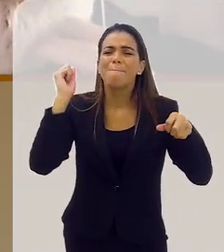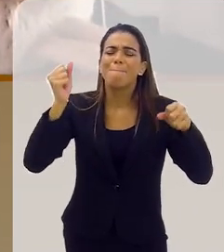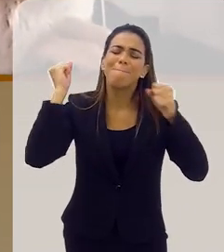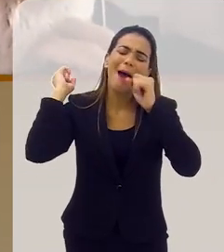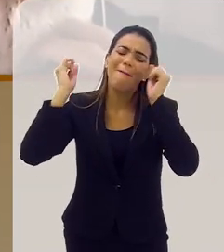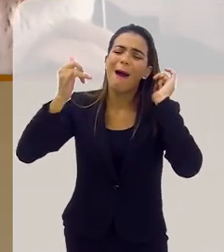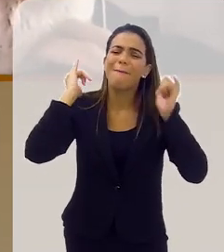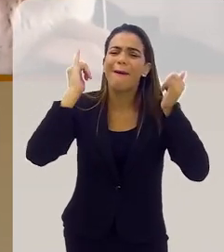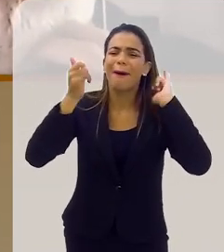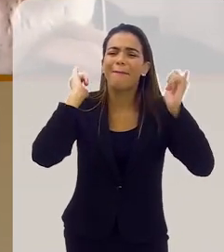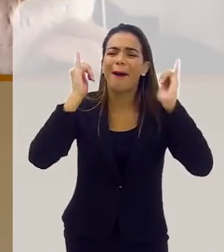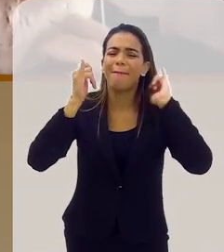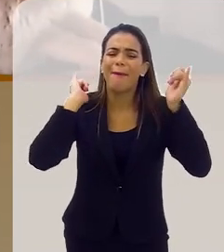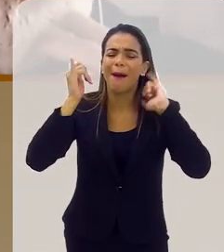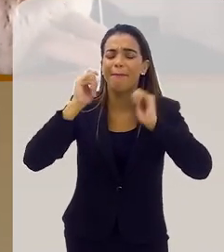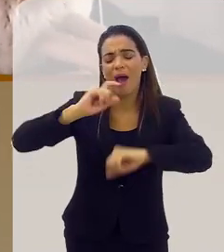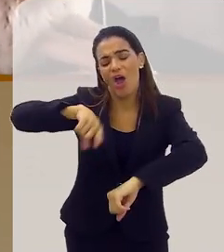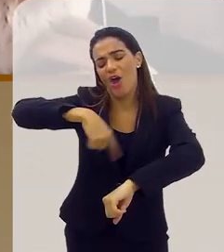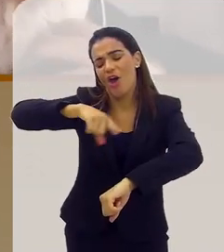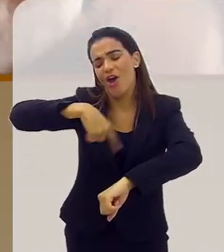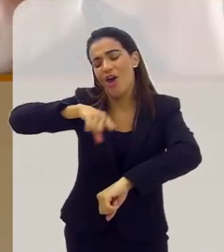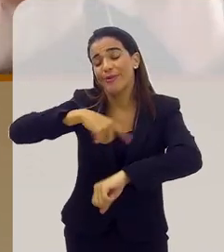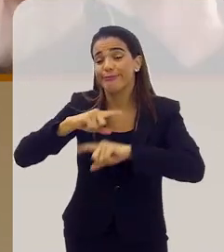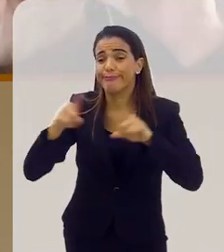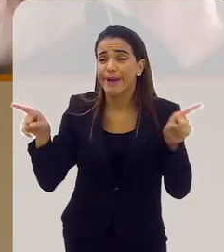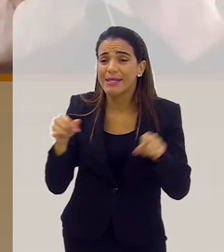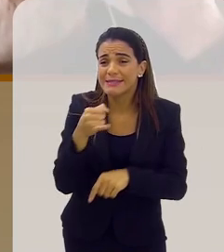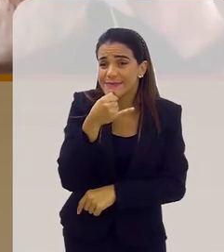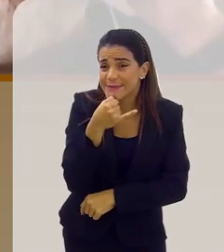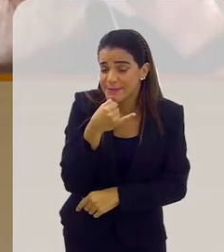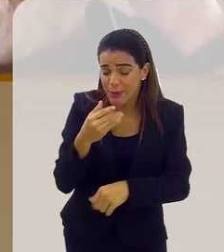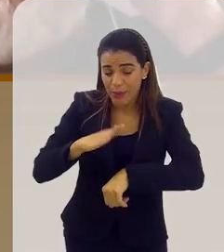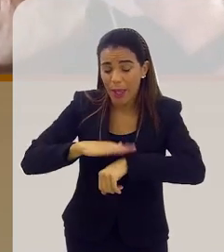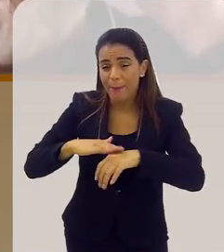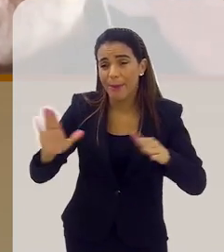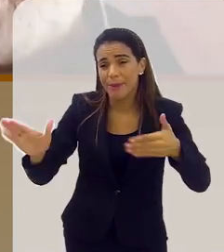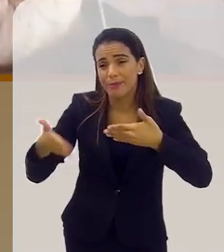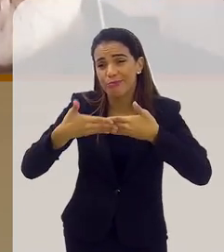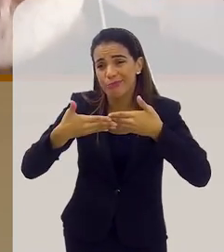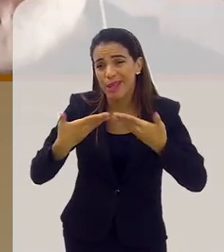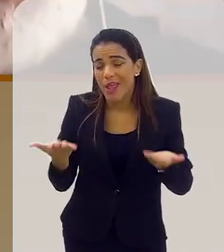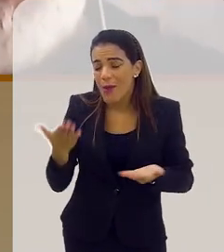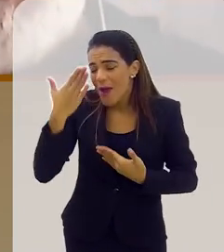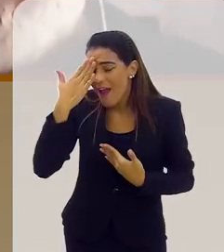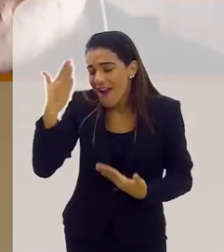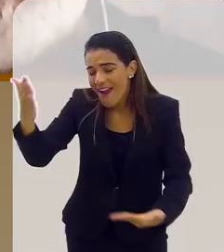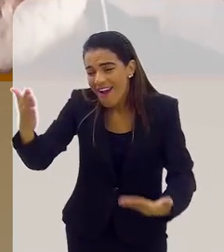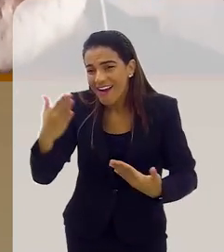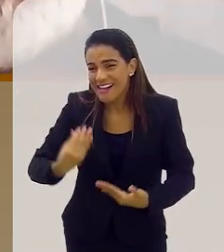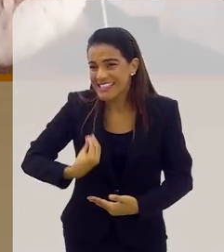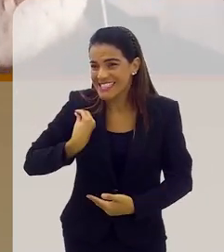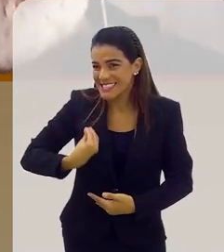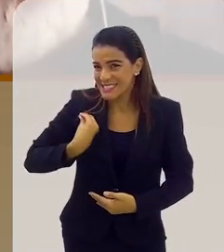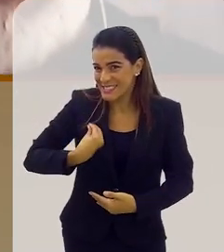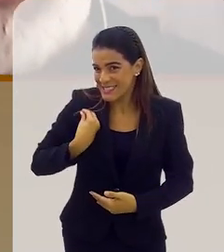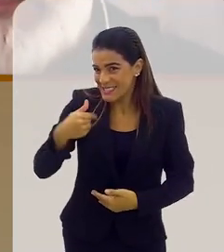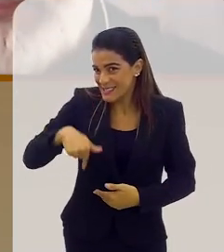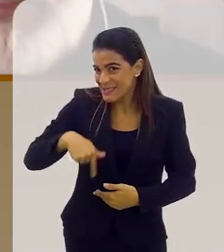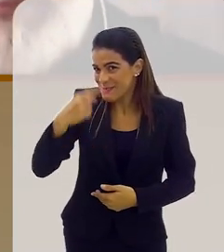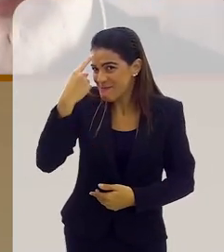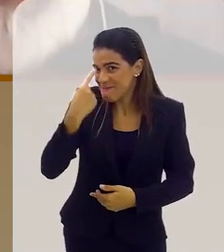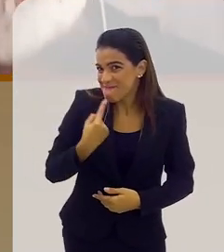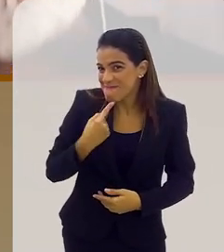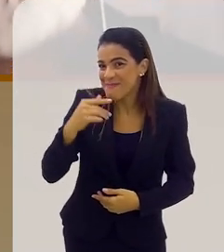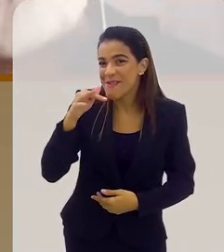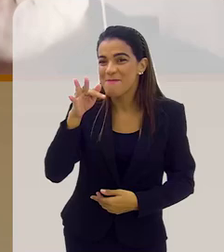ó, contando a sua trajetória, muito interessante, por horas, mas infelizmente o nosso tempo terminou. Eu agradeço demais a sua